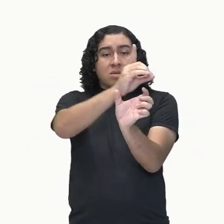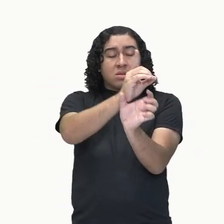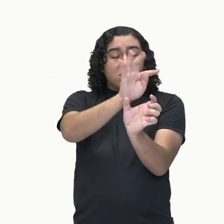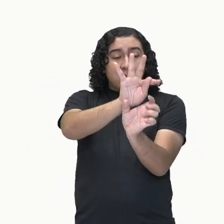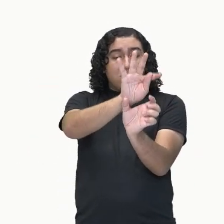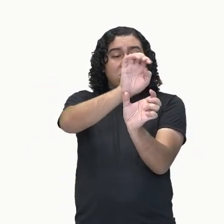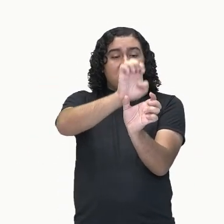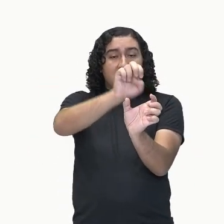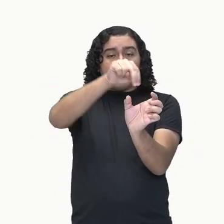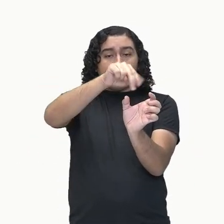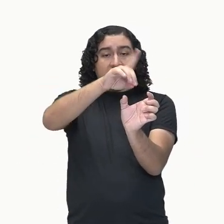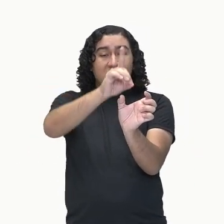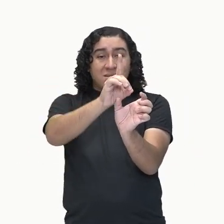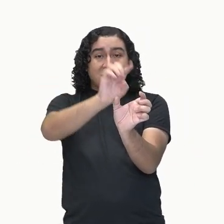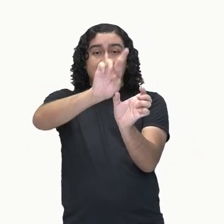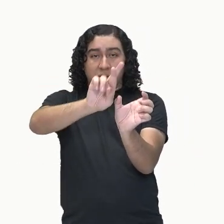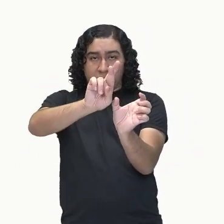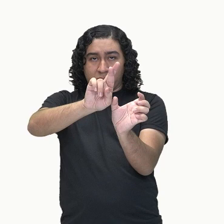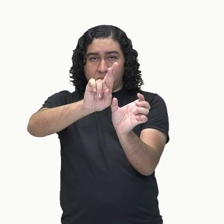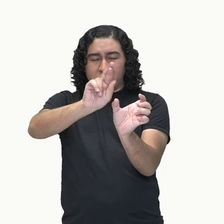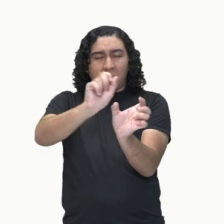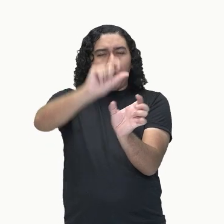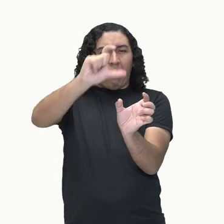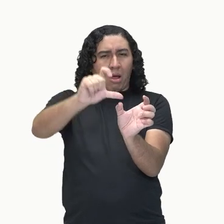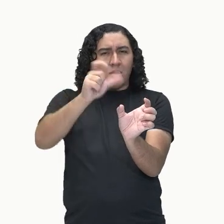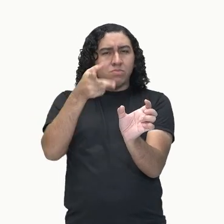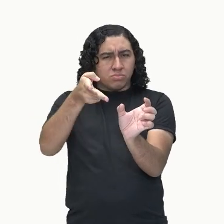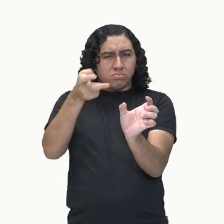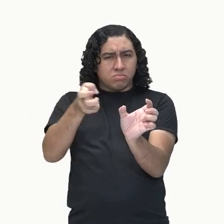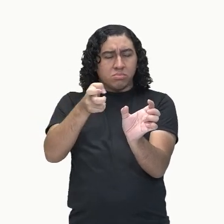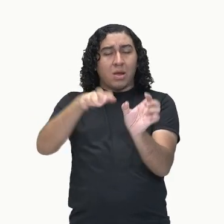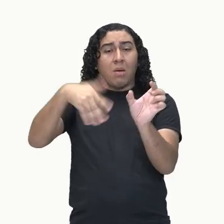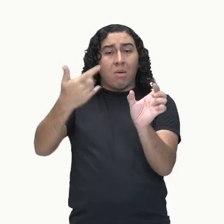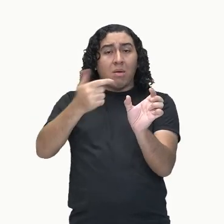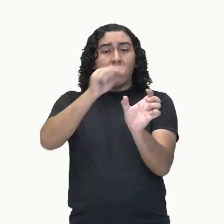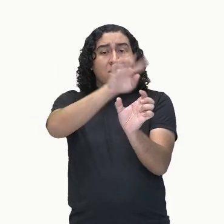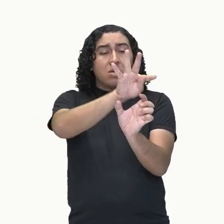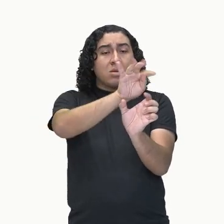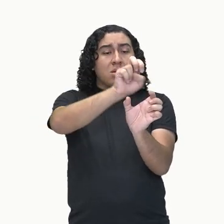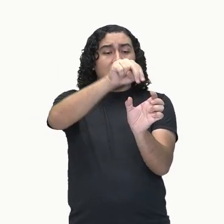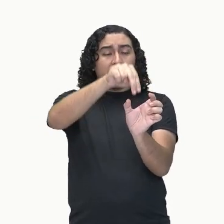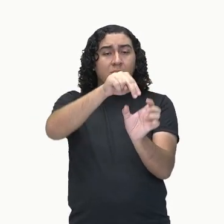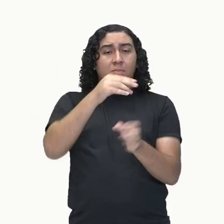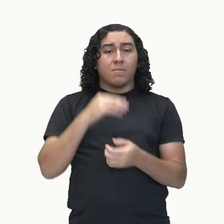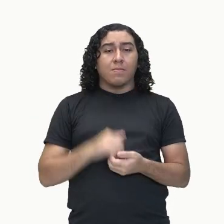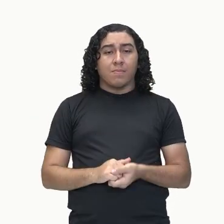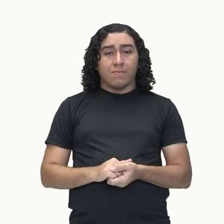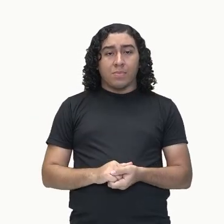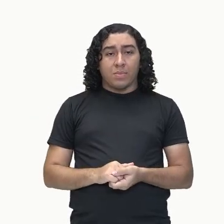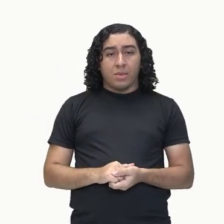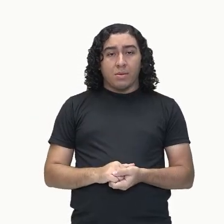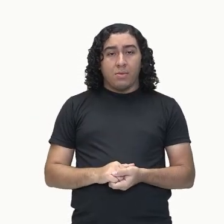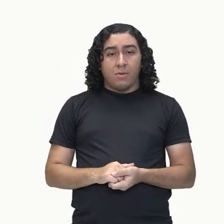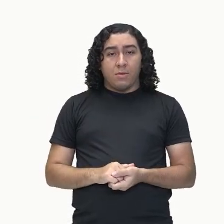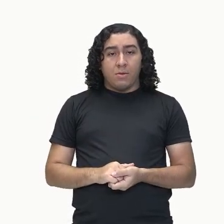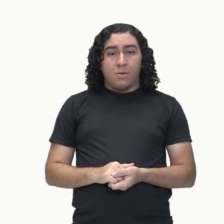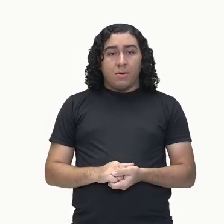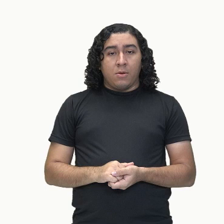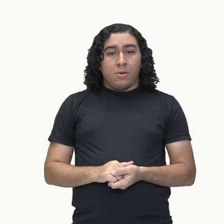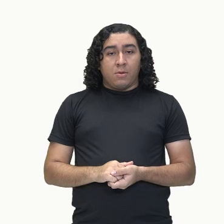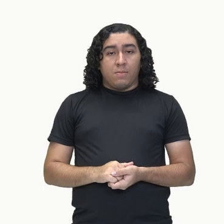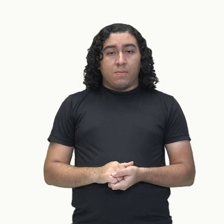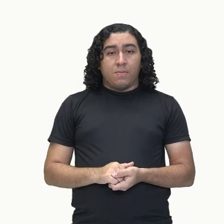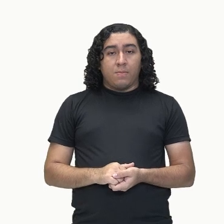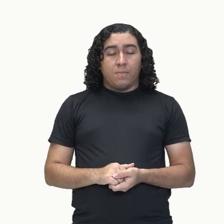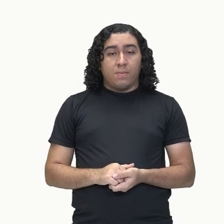mas nós temos aqui também o d Qual é a raiz do verbo tener Ora se eu tenho aqui o verbo tener e de repente